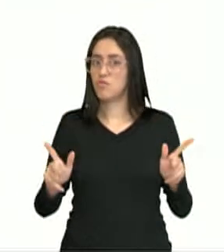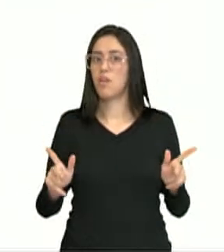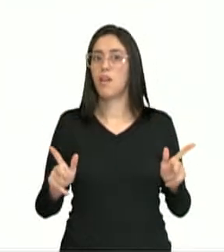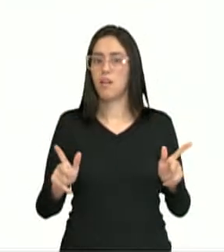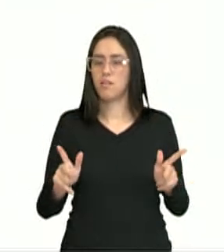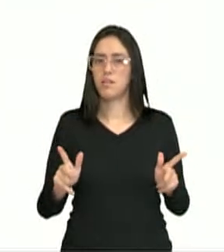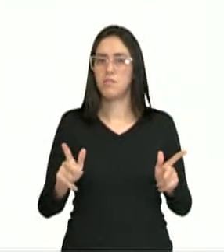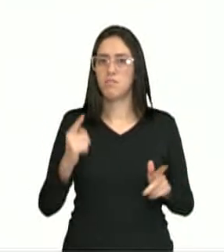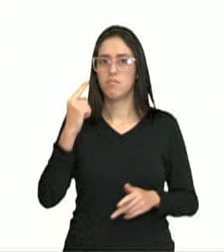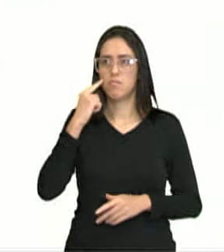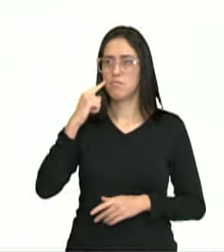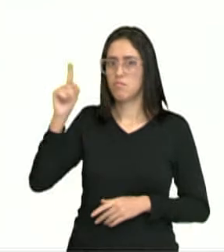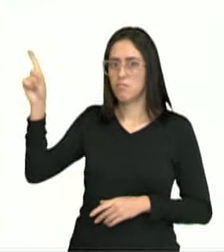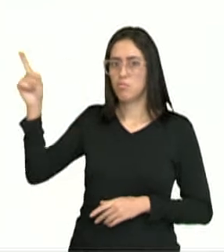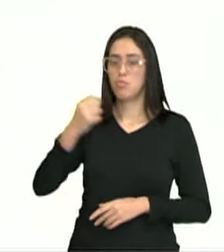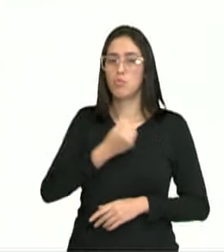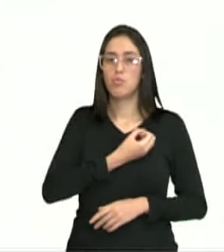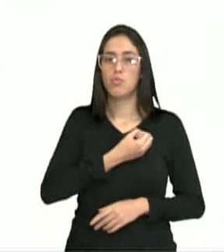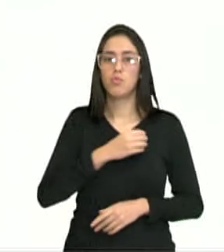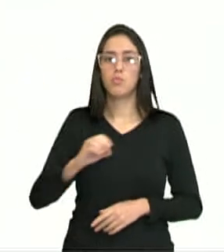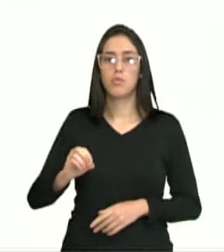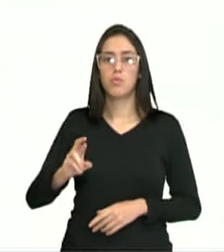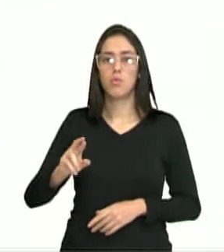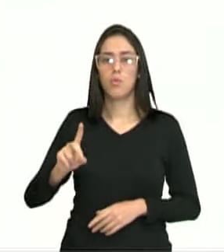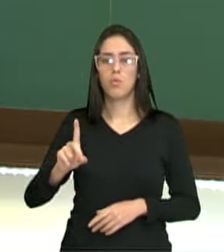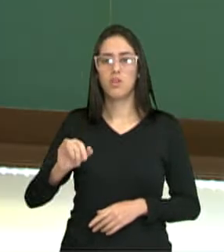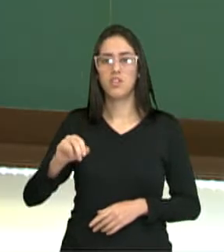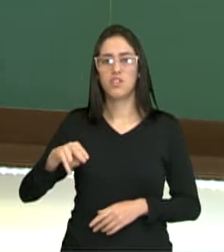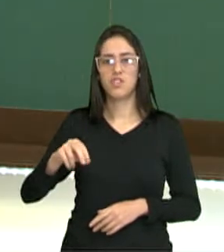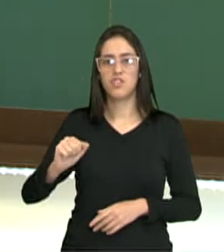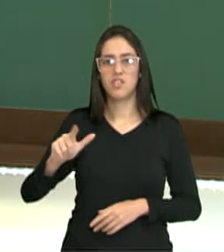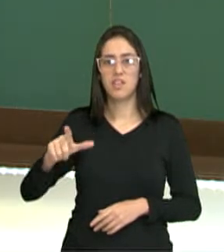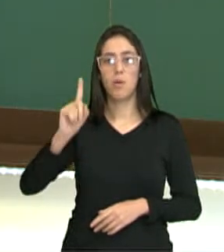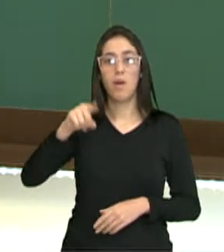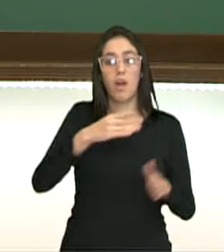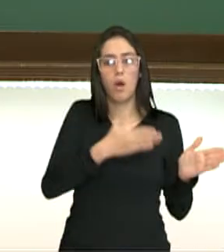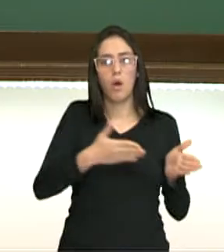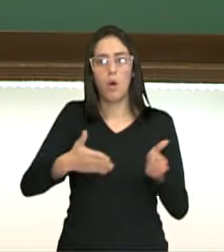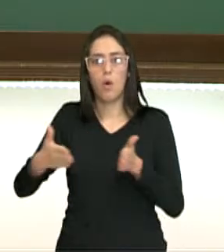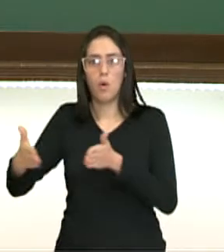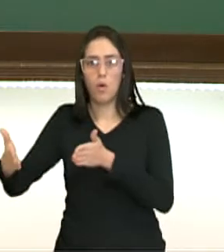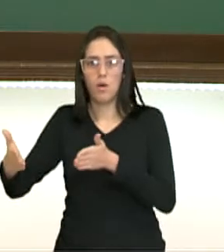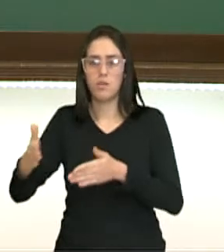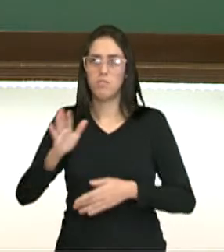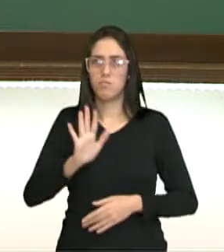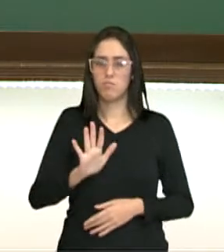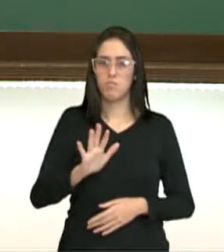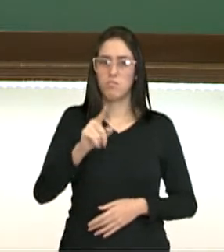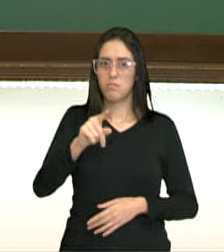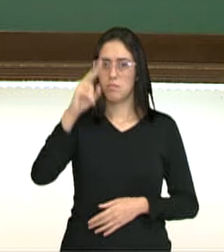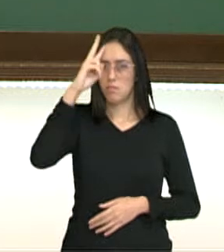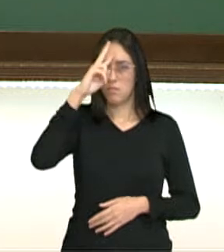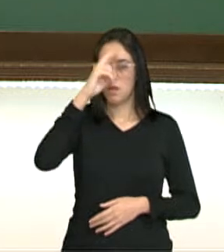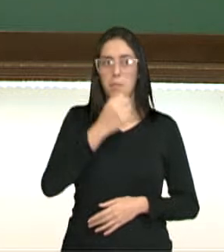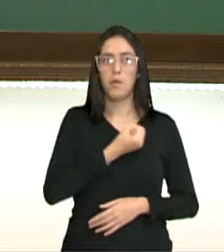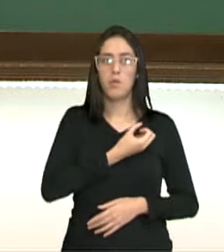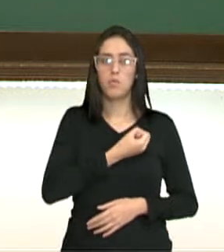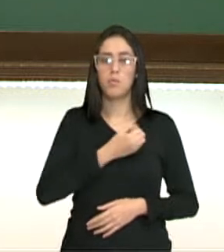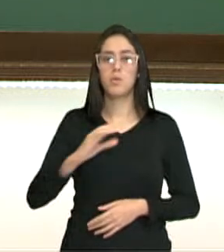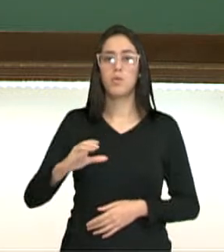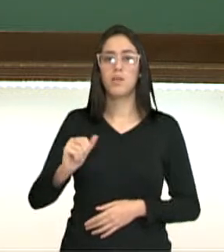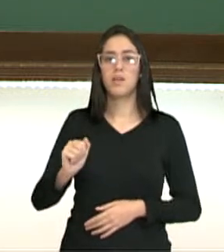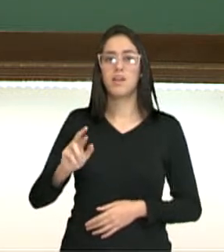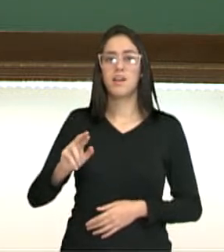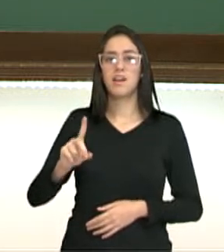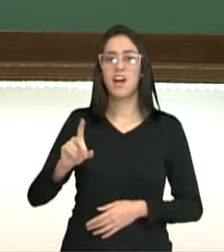ordinales representam ordem. Então, ó, recordam-se aí dos números cardinais? Representam